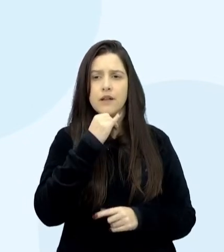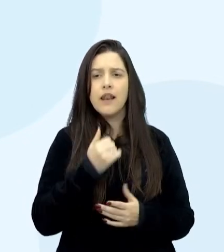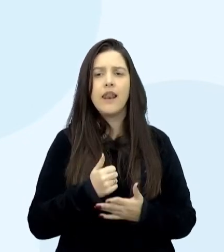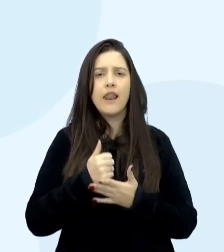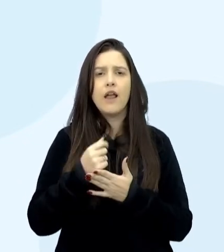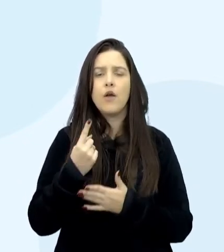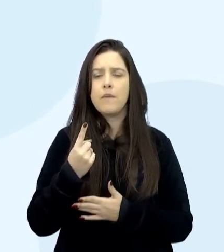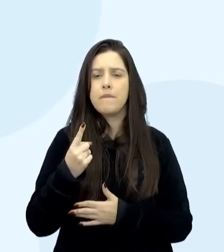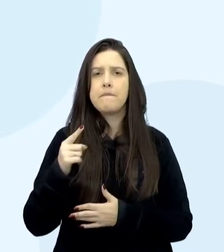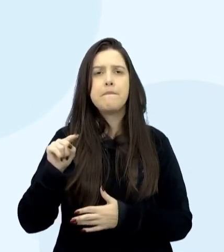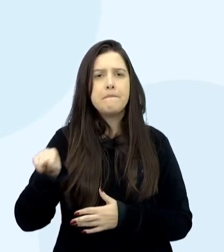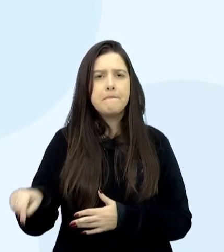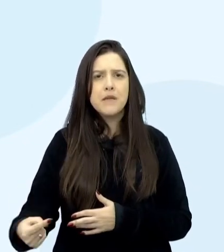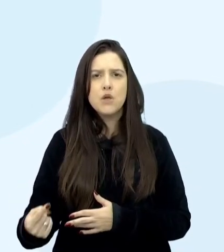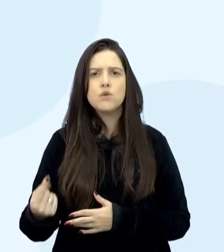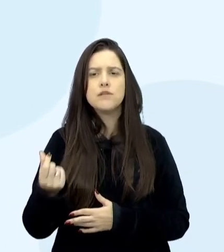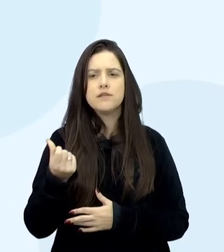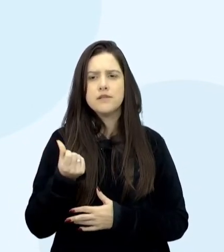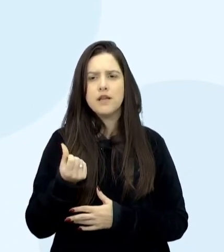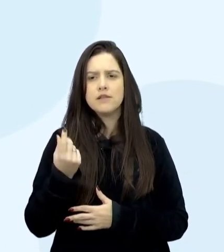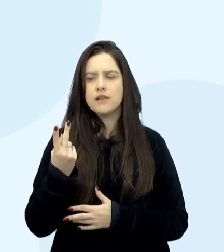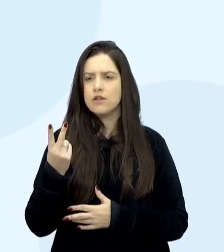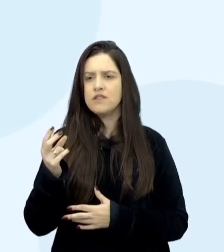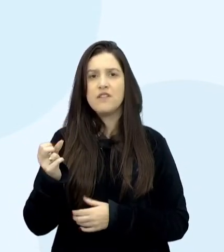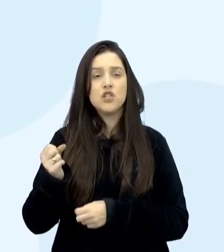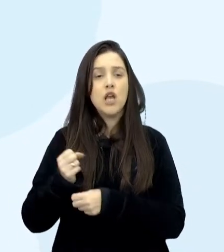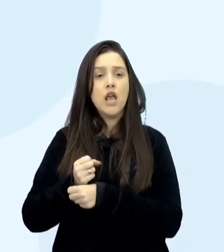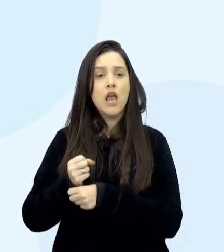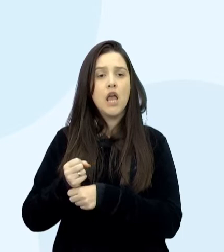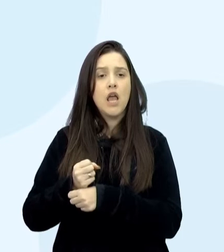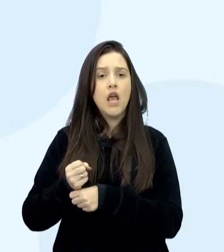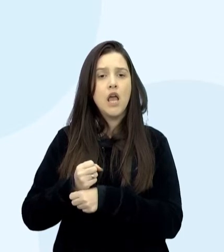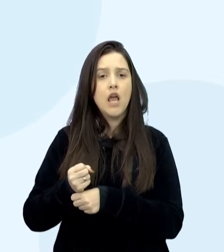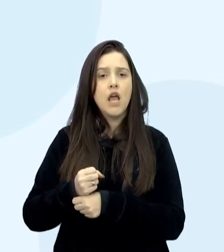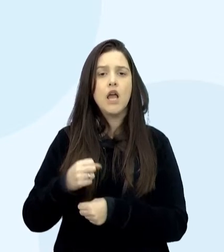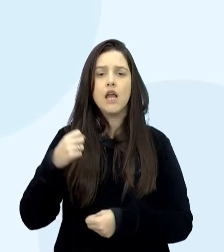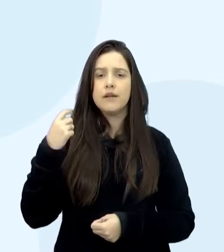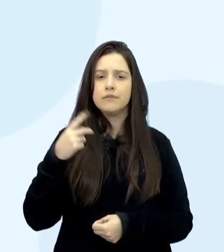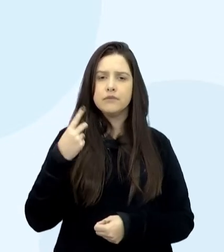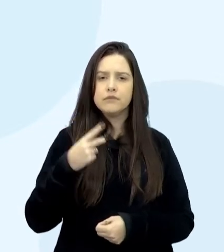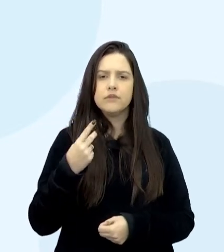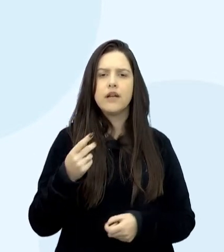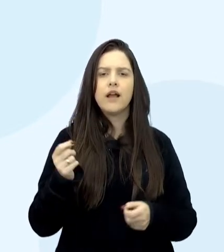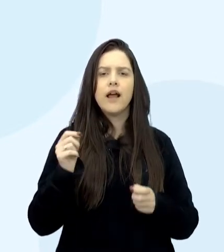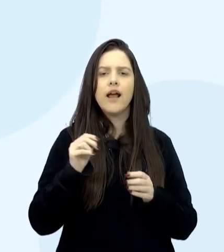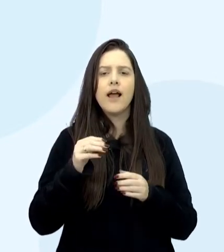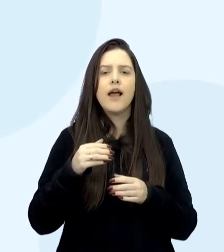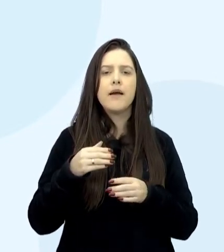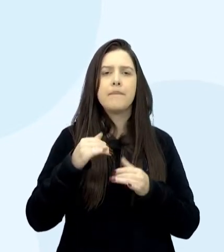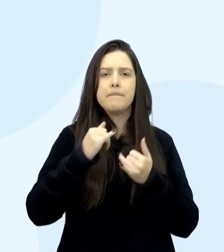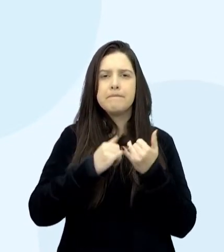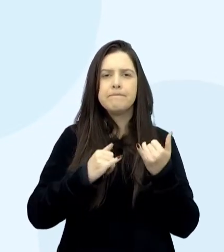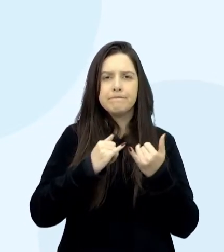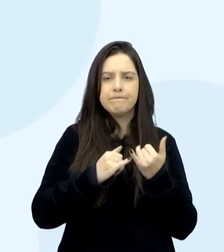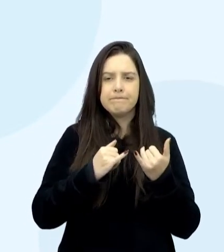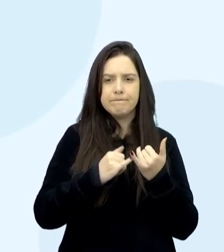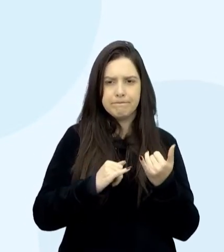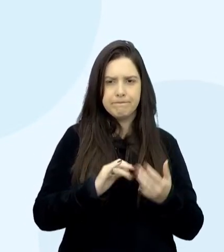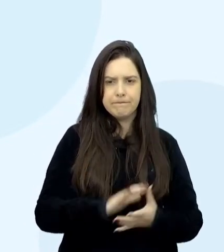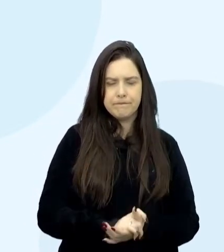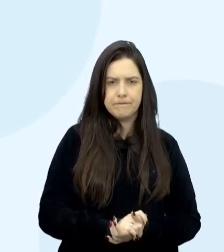ó, 1620 anos para que a sua radioatividade caia pela metade. Então,